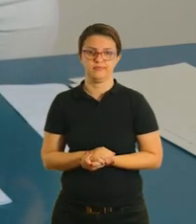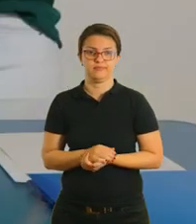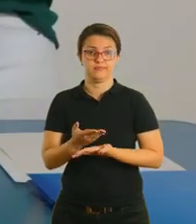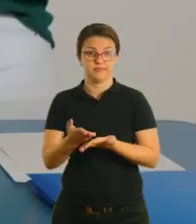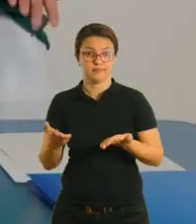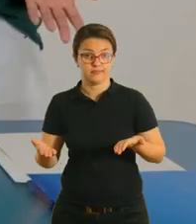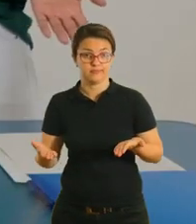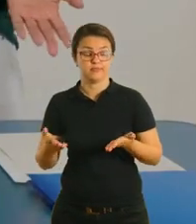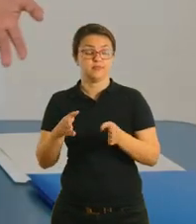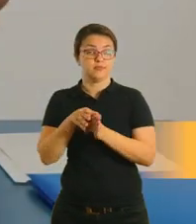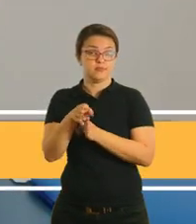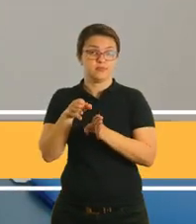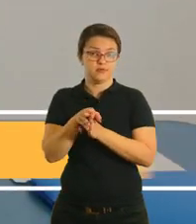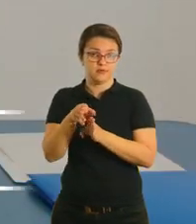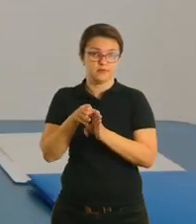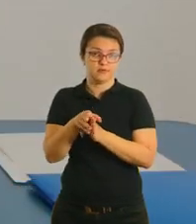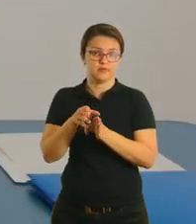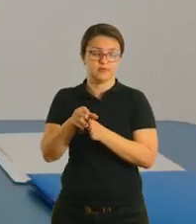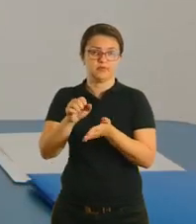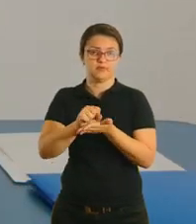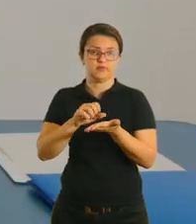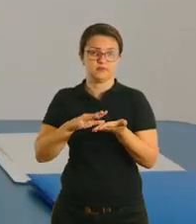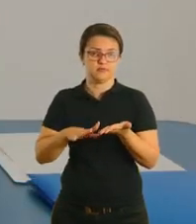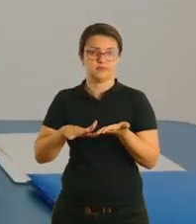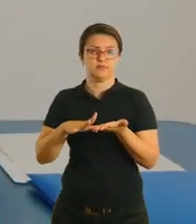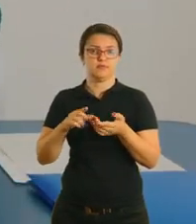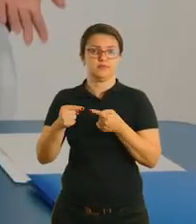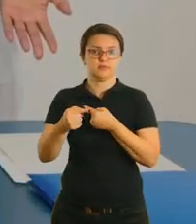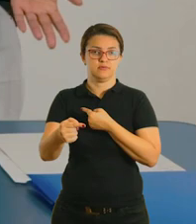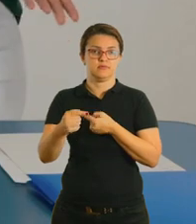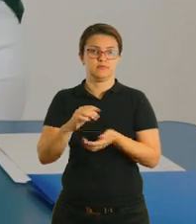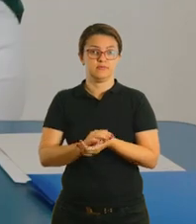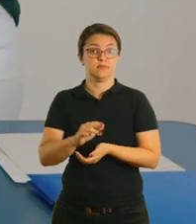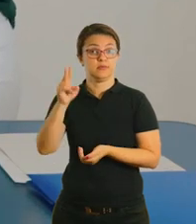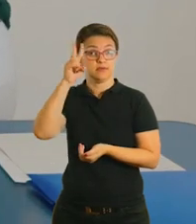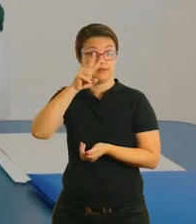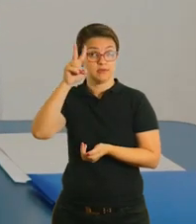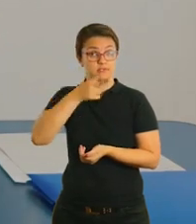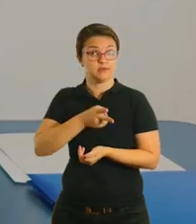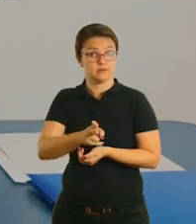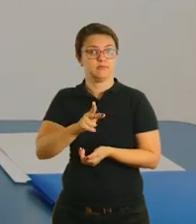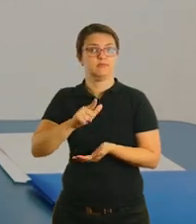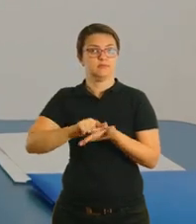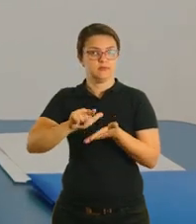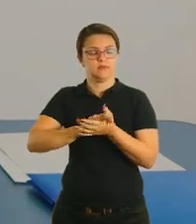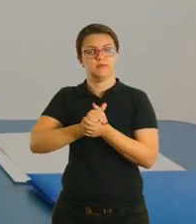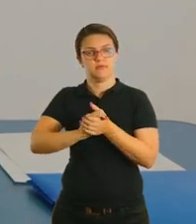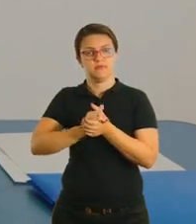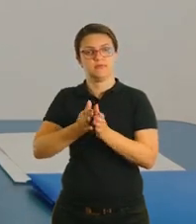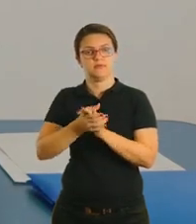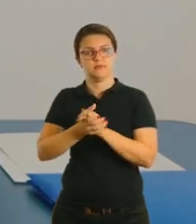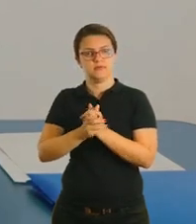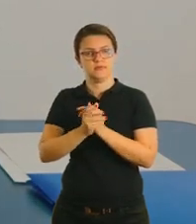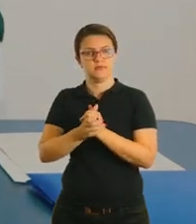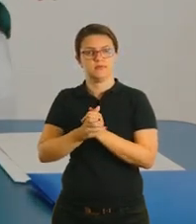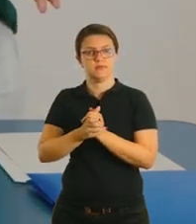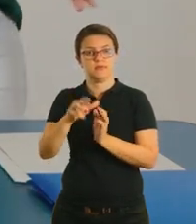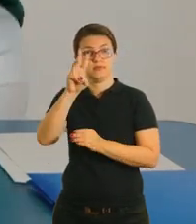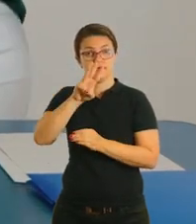Bem, crianças, essas foram as orientações para vocês realizarem as atividades dessa semana. Lembrem sempre, manter a mão limpinha,